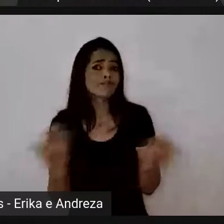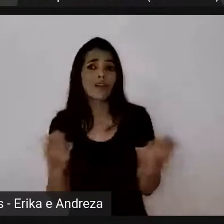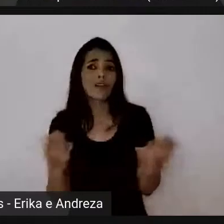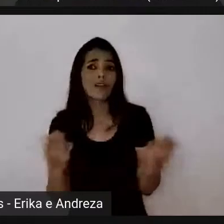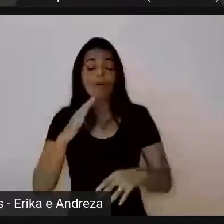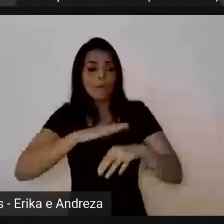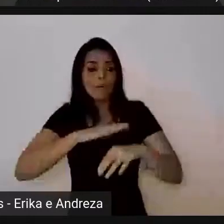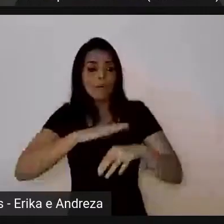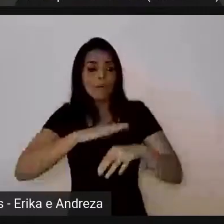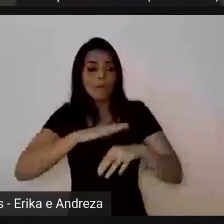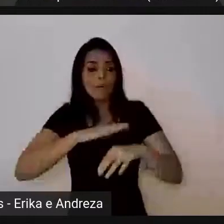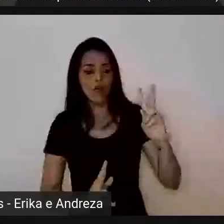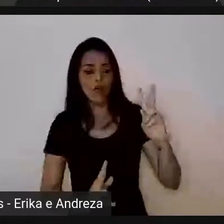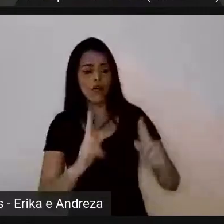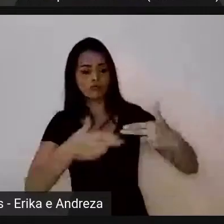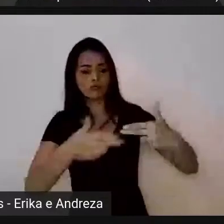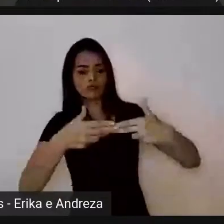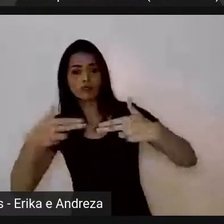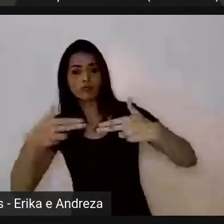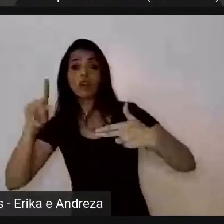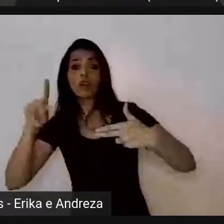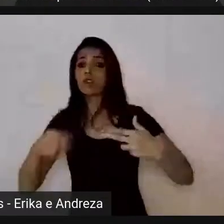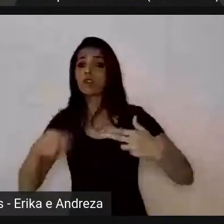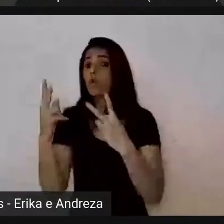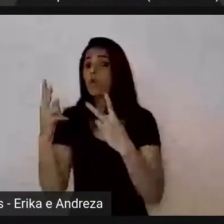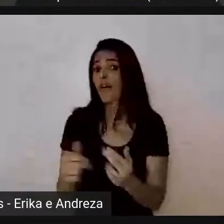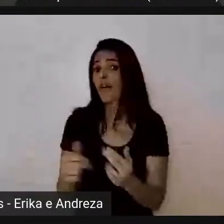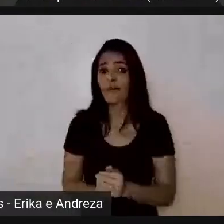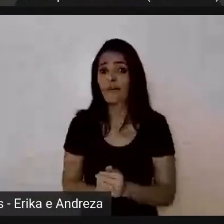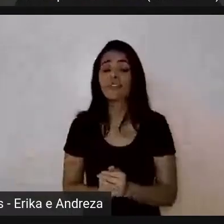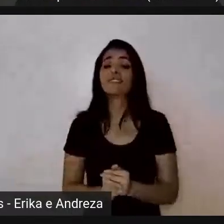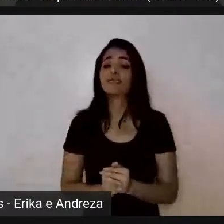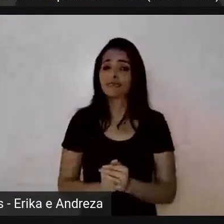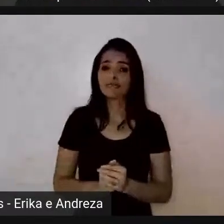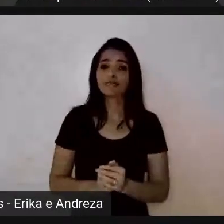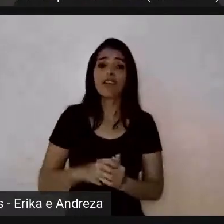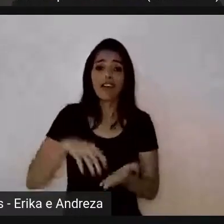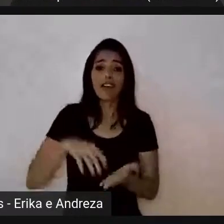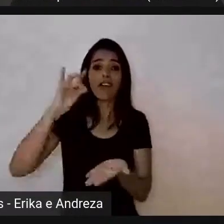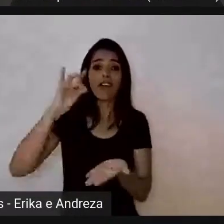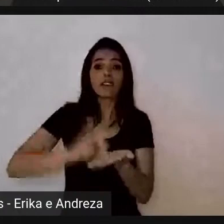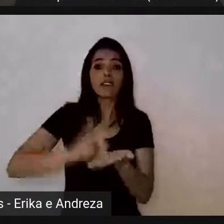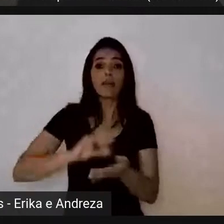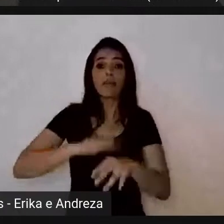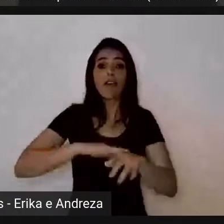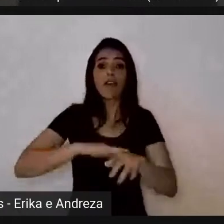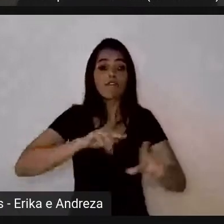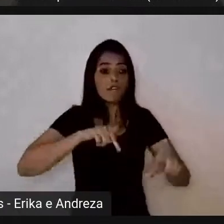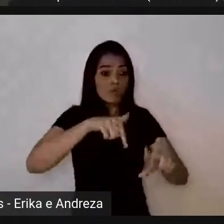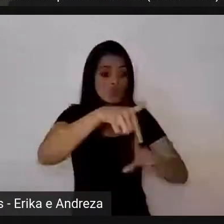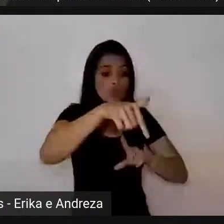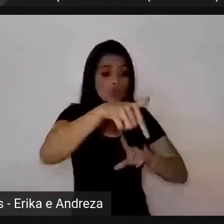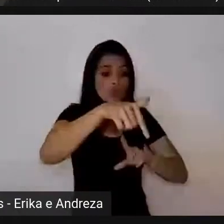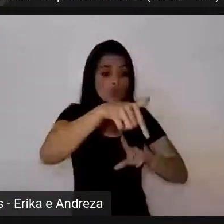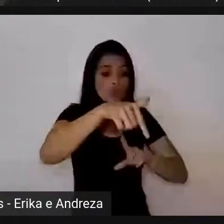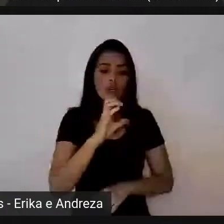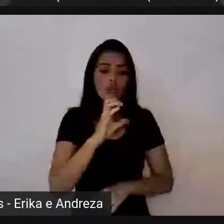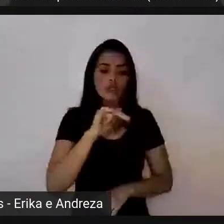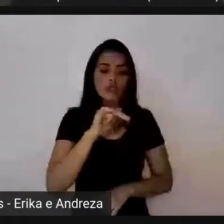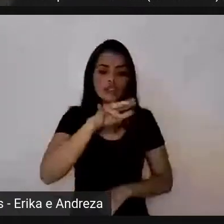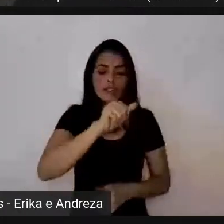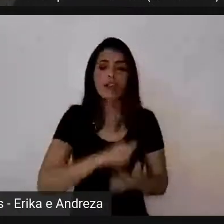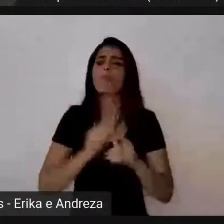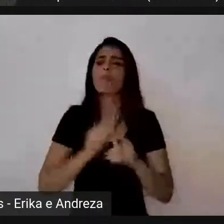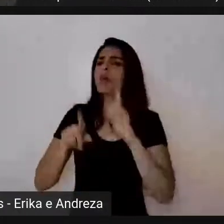realidade ali você ter destinação de cargos comissionados para funções técnicas. Agora, a pergunta se eu faço a gente